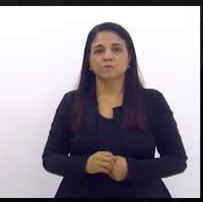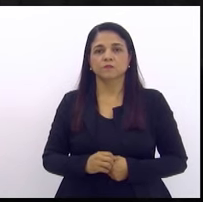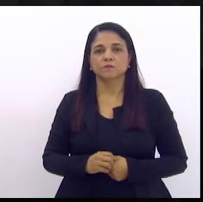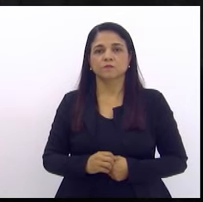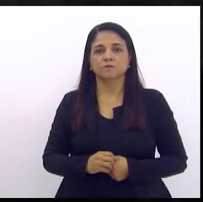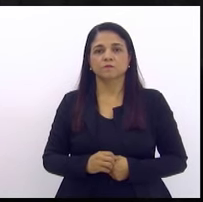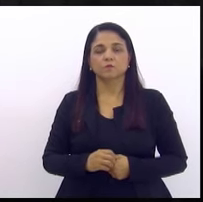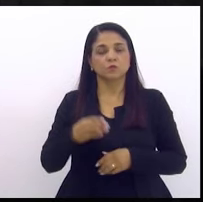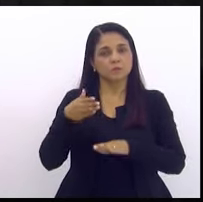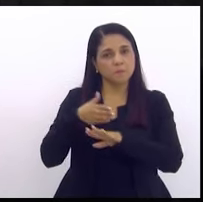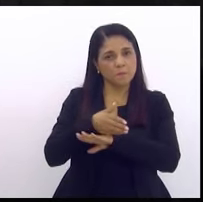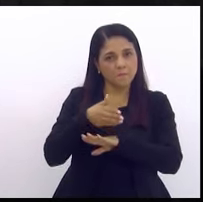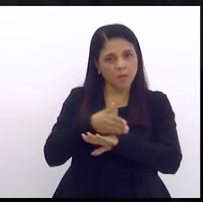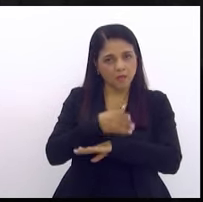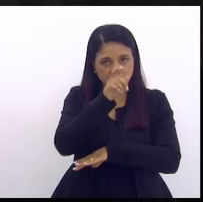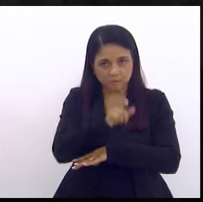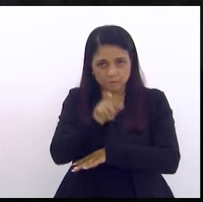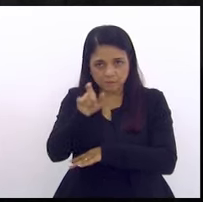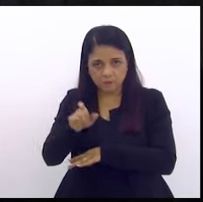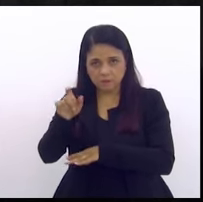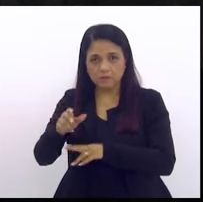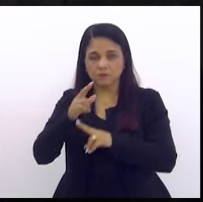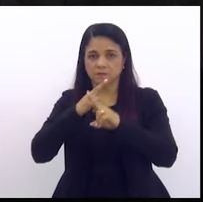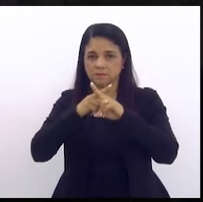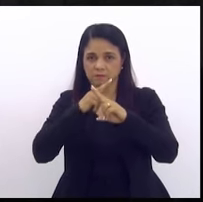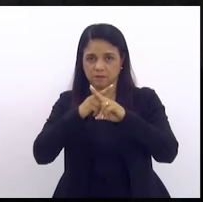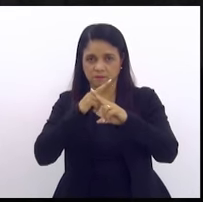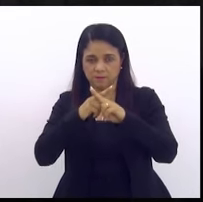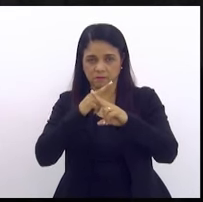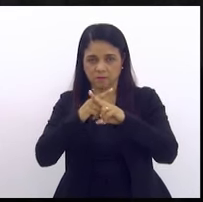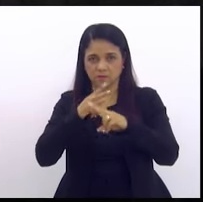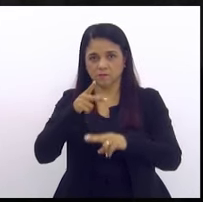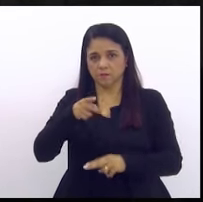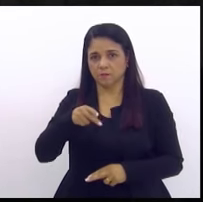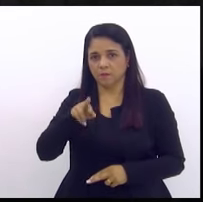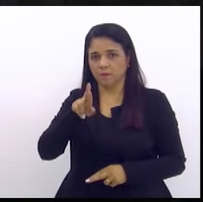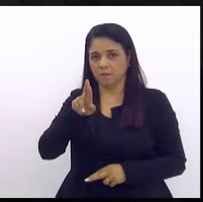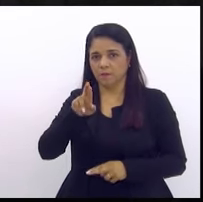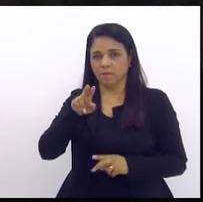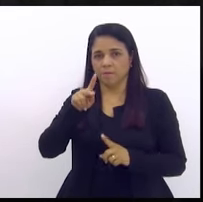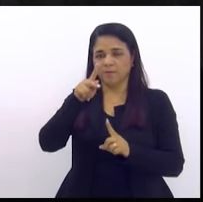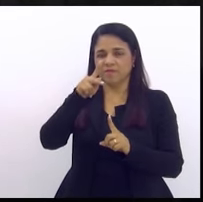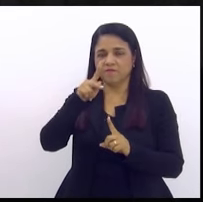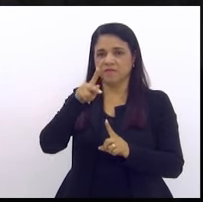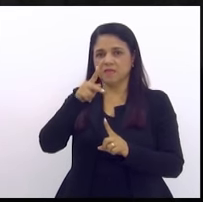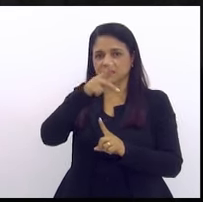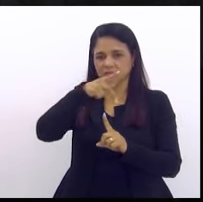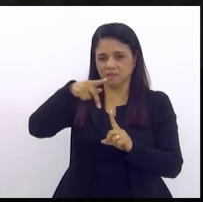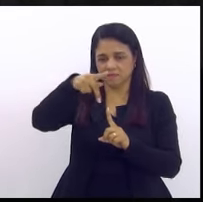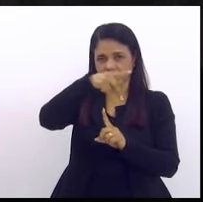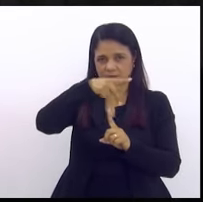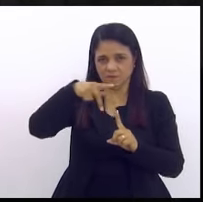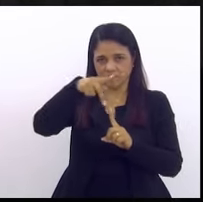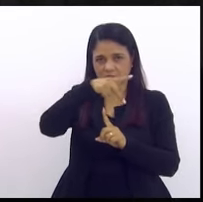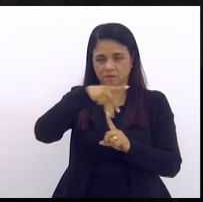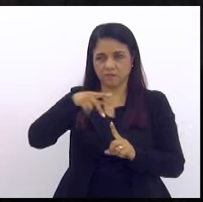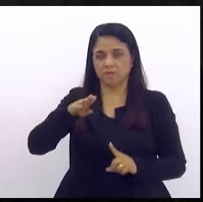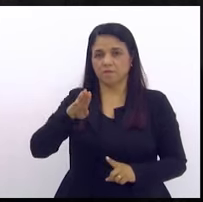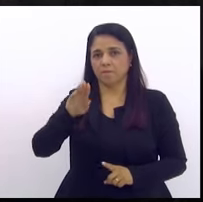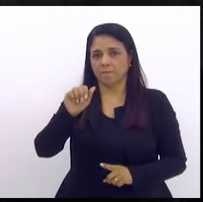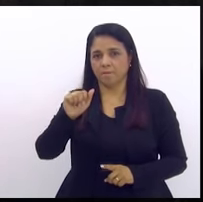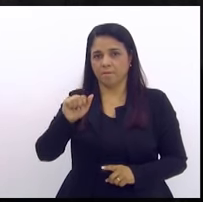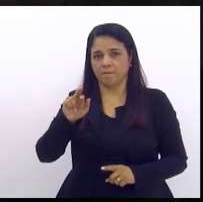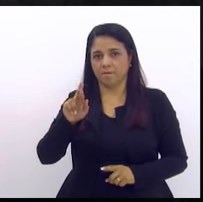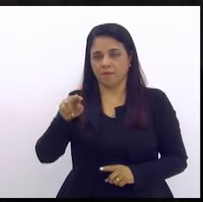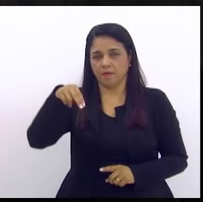os participantes da Caixa de Previdência do Sistema Banerje, Previ Banerje.